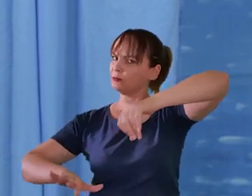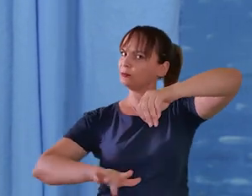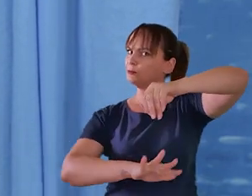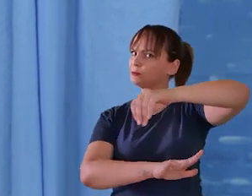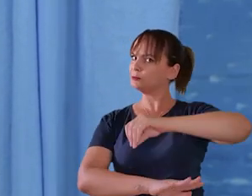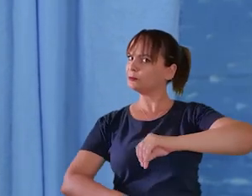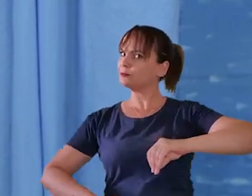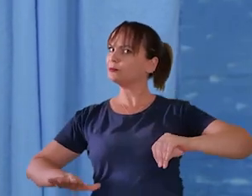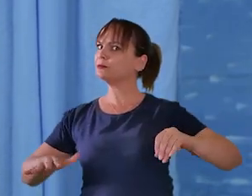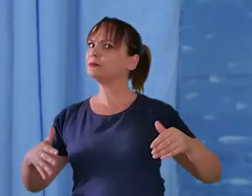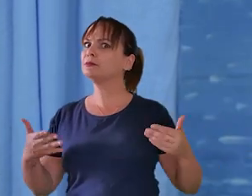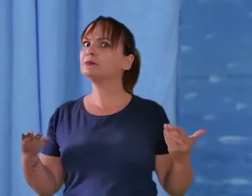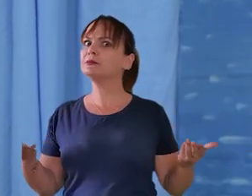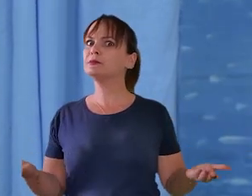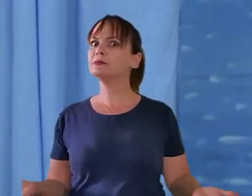temperou o mar.